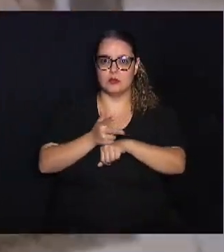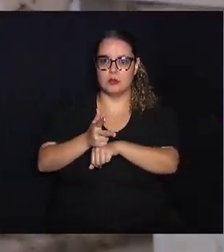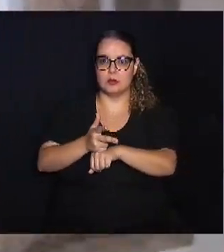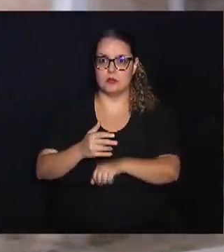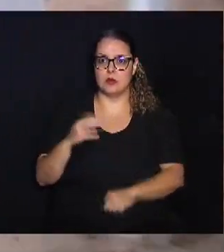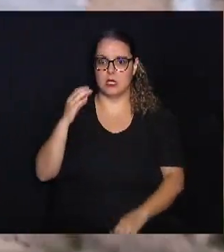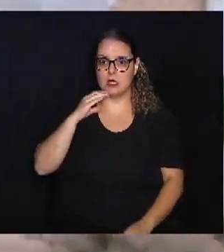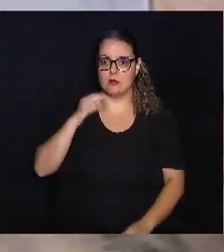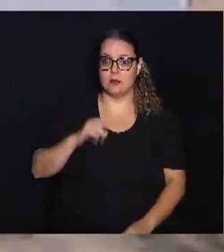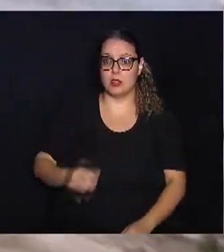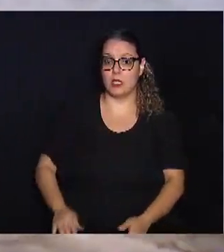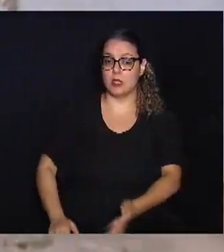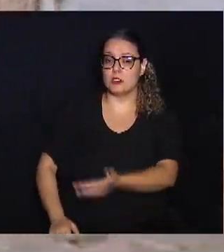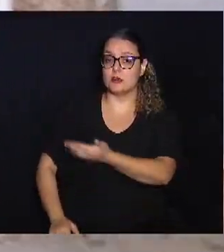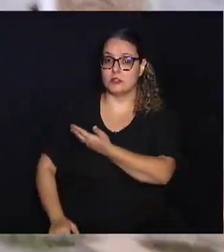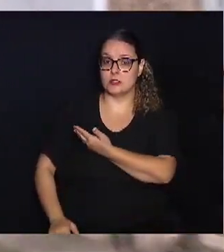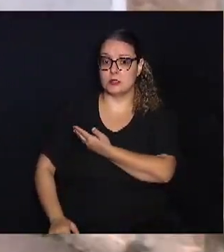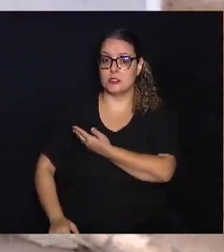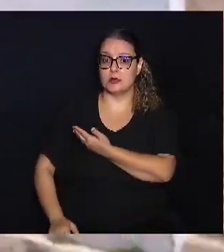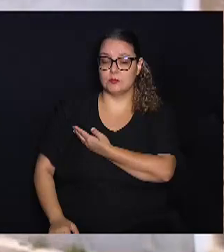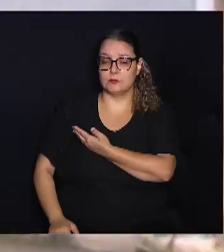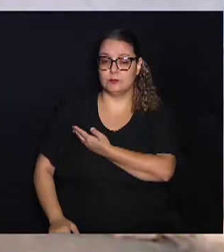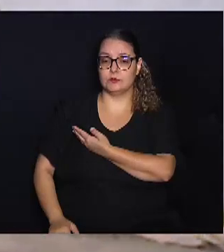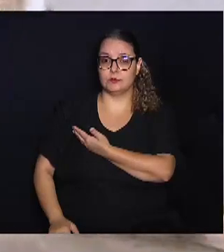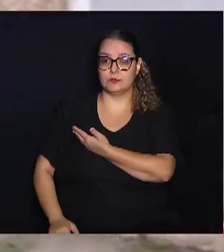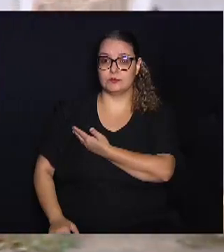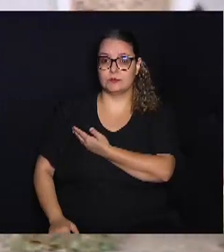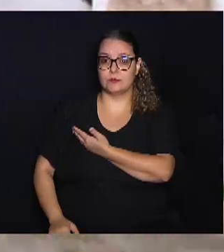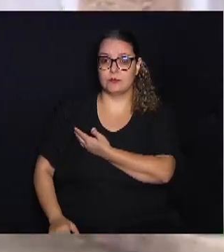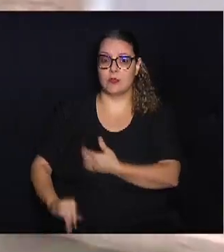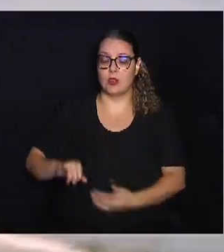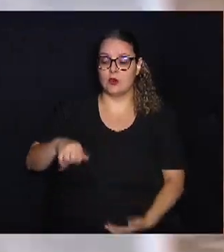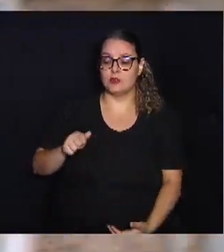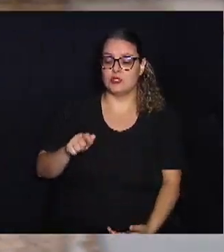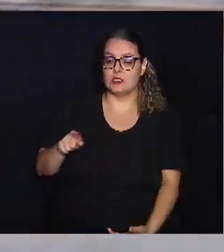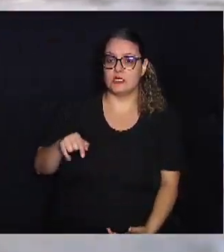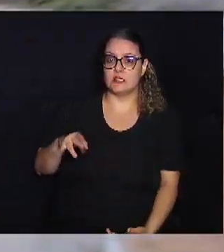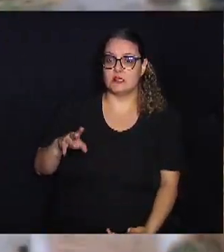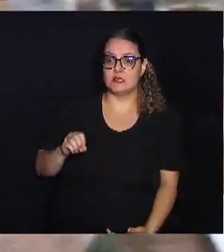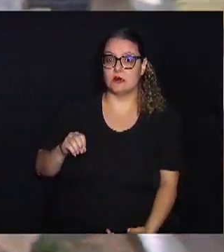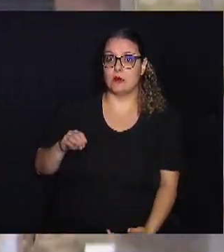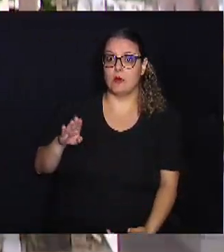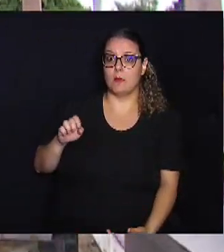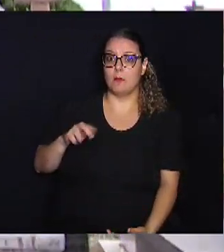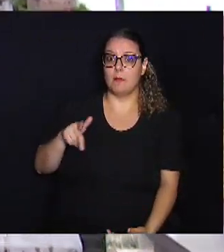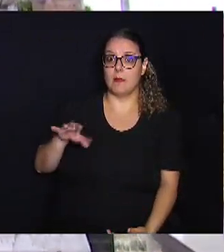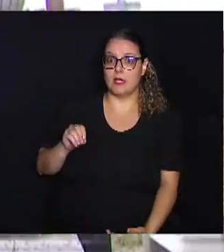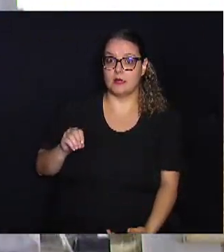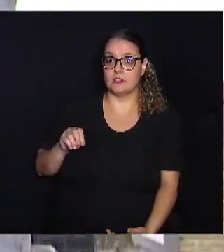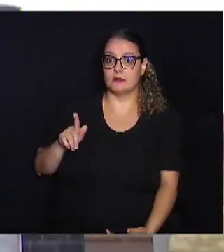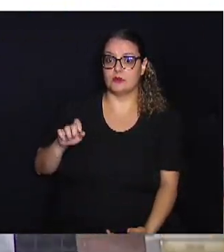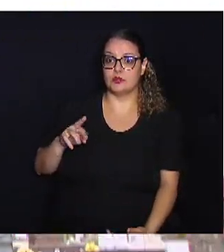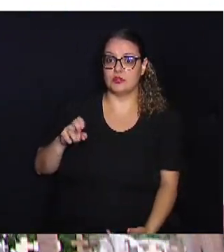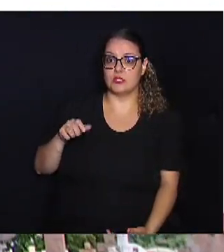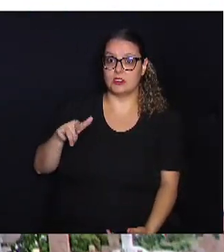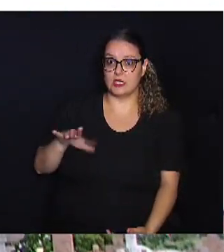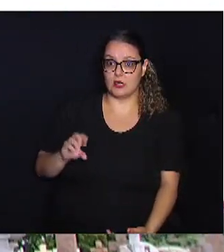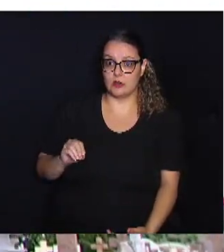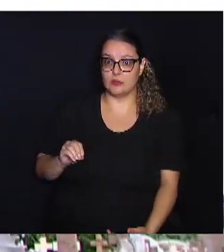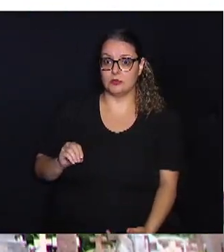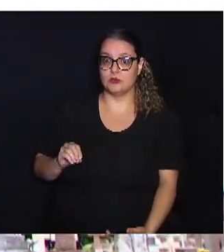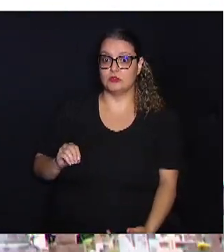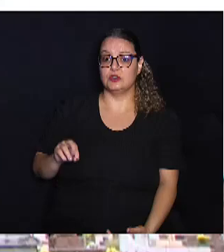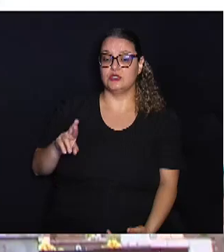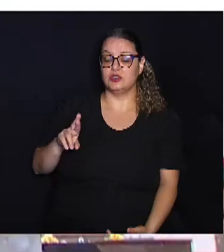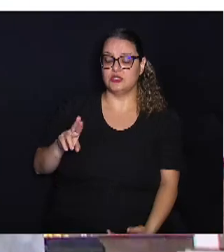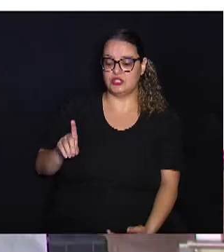Esse túmulo aqui, gente, esse aqui é o jazigo do Barão Geraldo de Resende, né? Esse é o jazigo do Barão